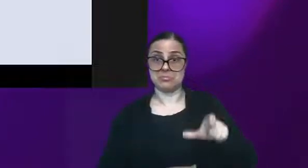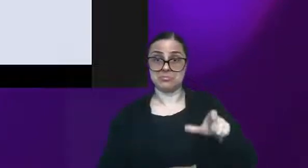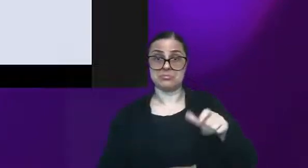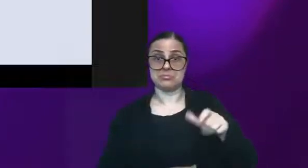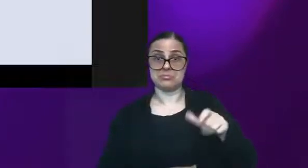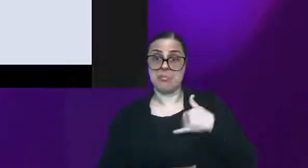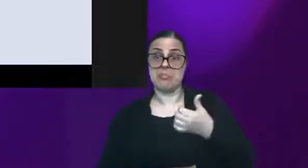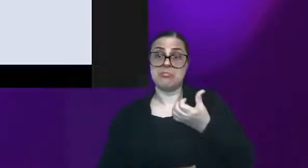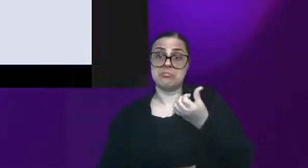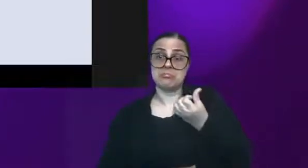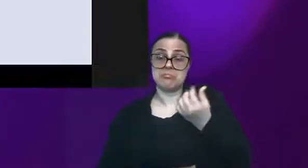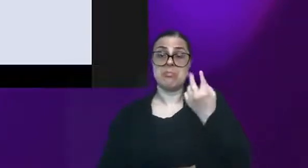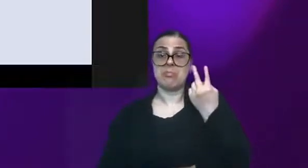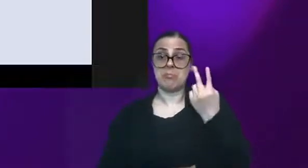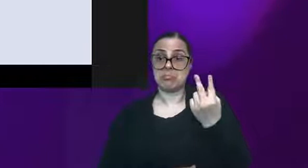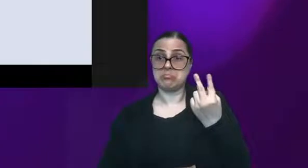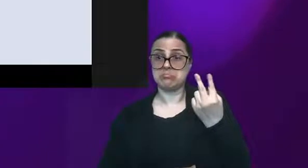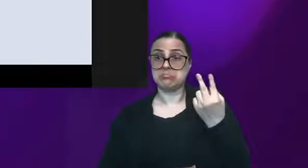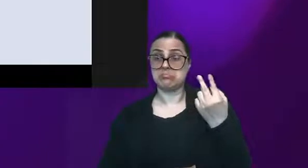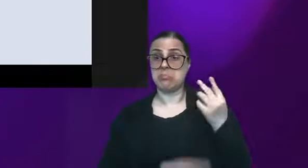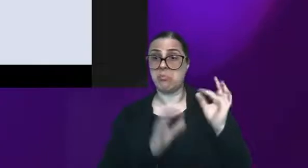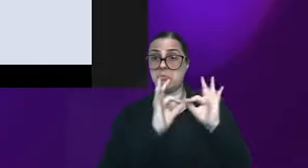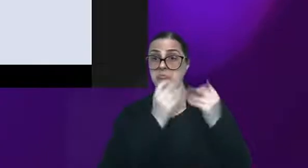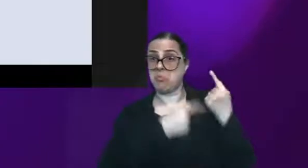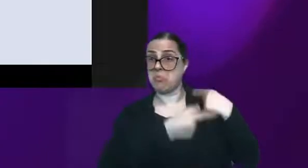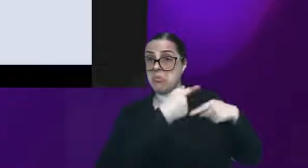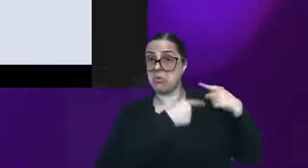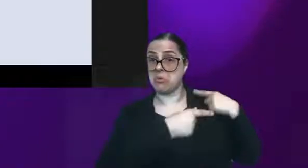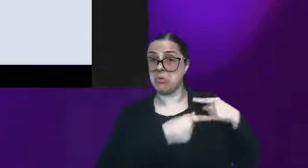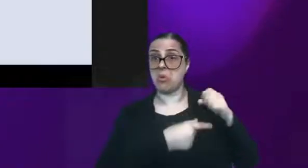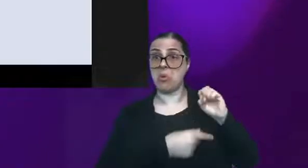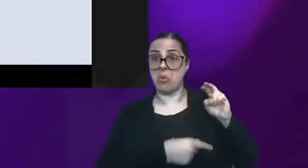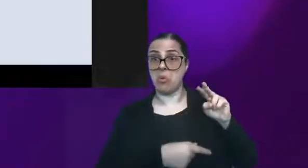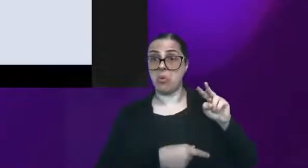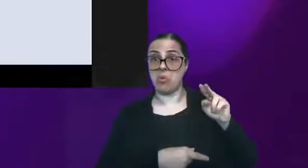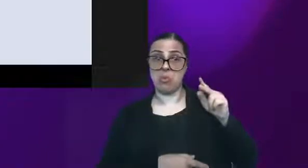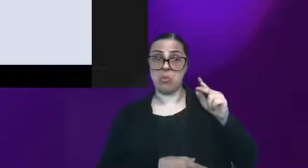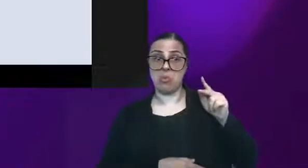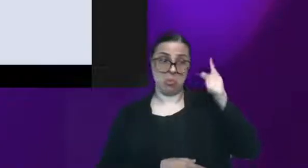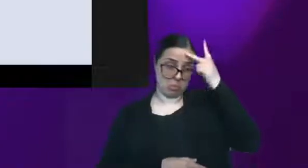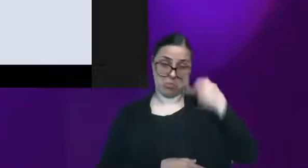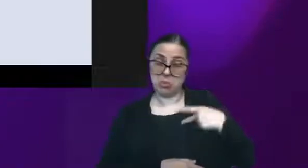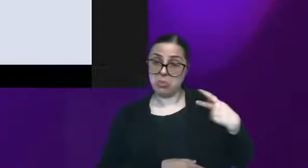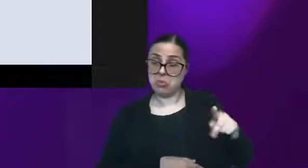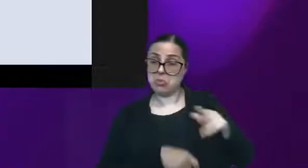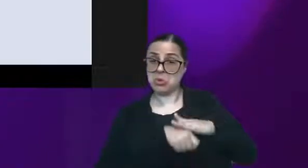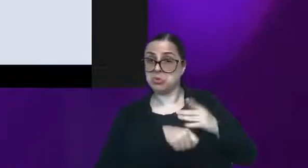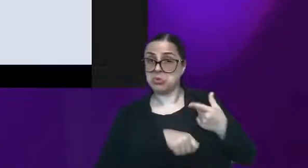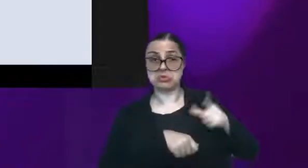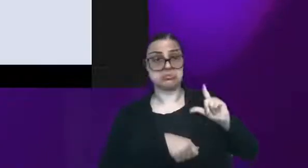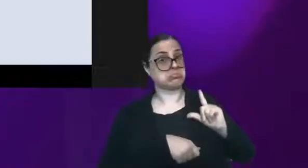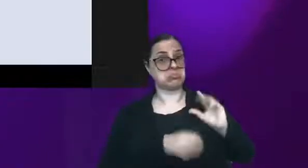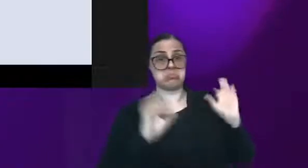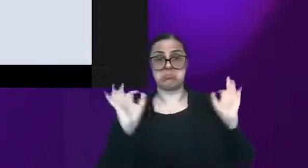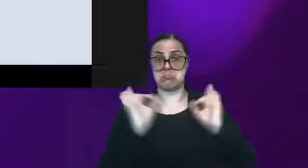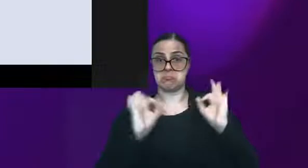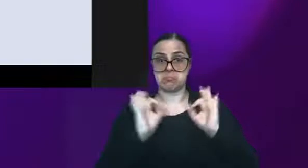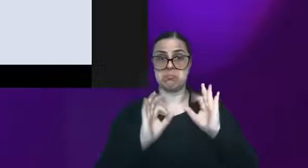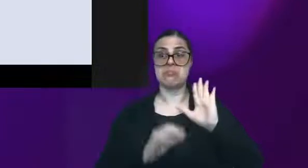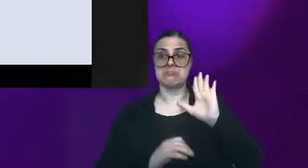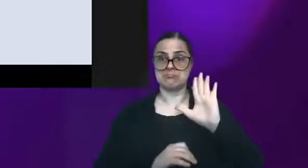de antecedentes de doença relevantes, e em maio de 2007, uma alteração das provas de lesão